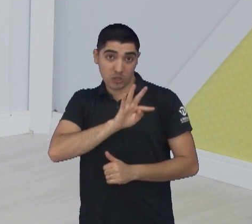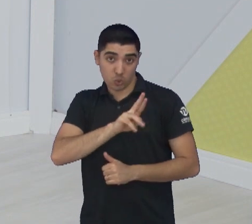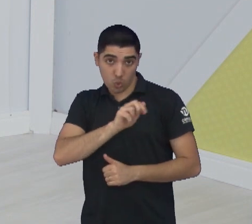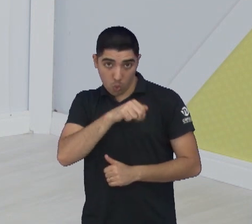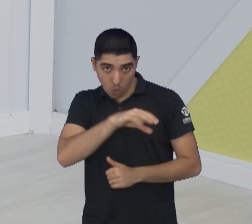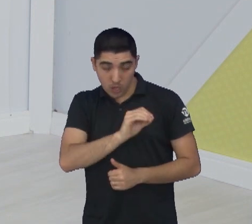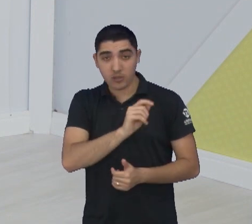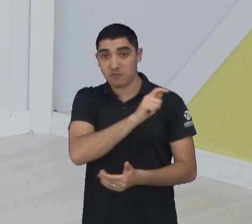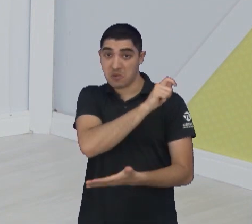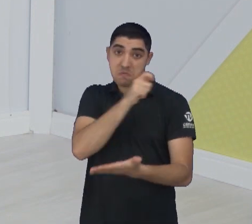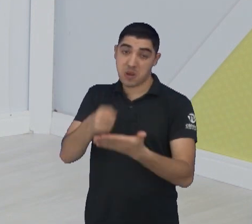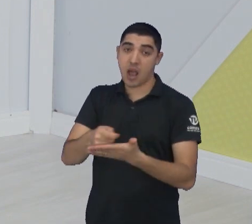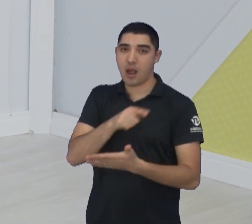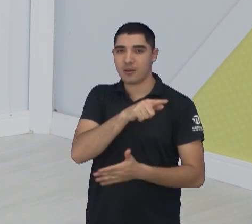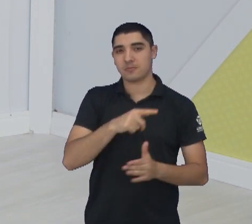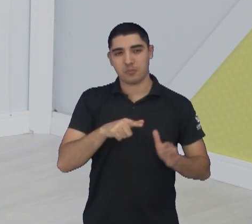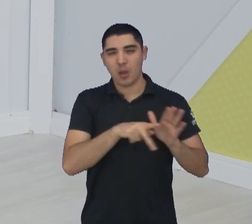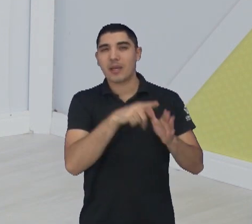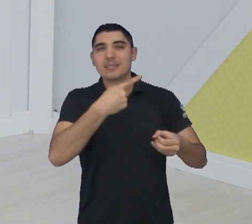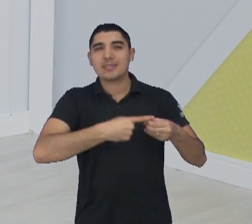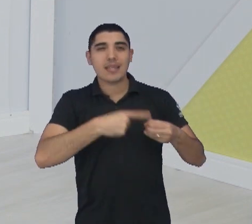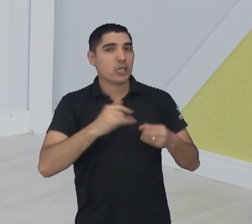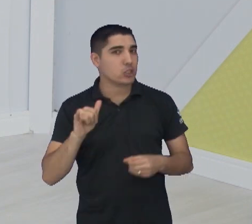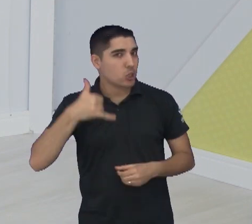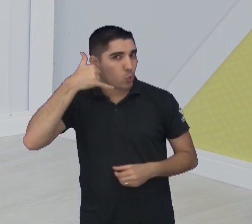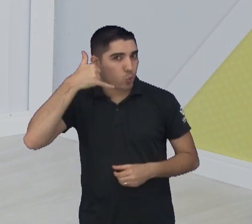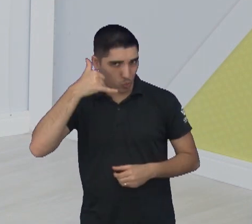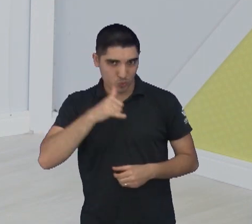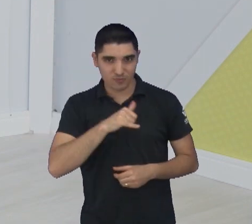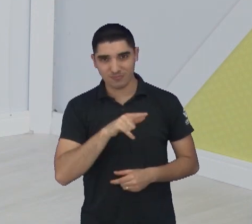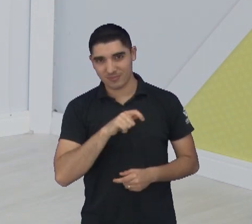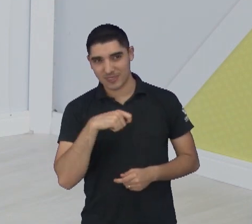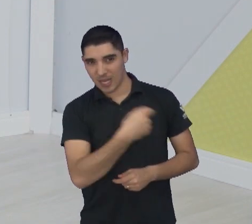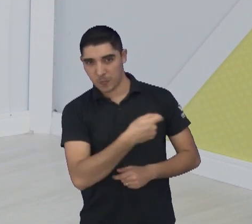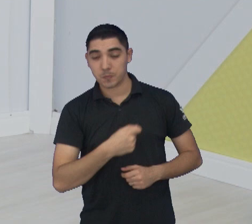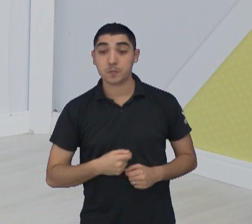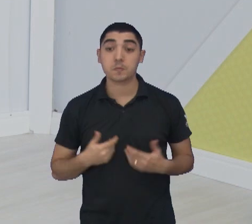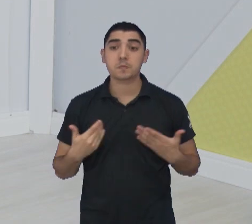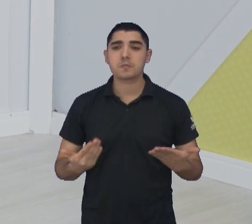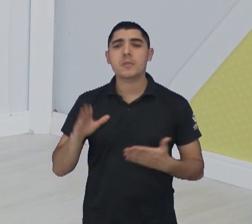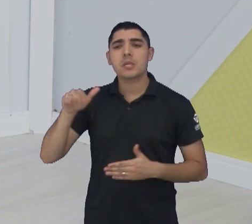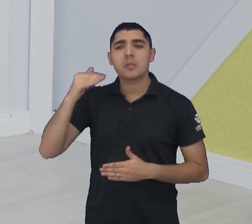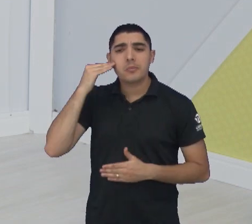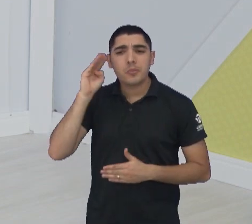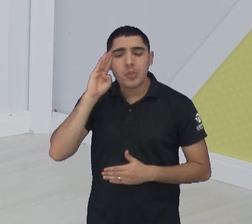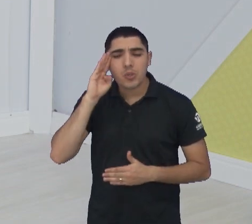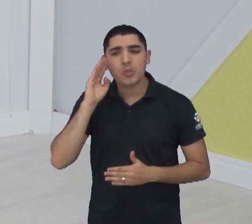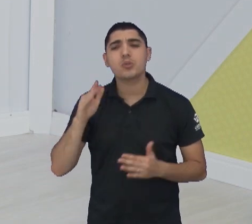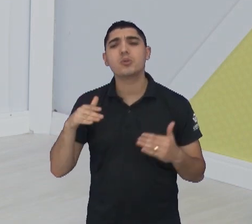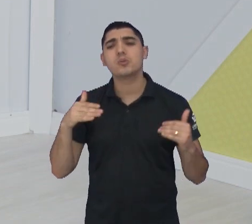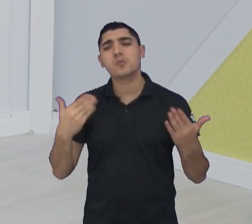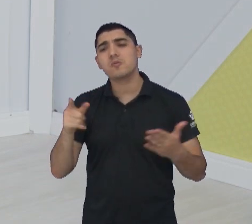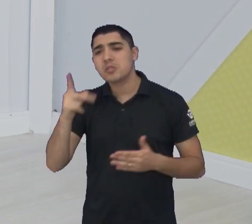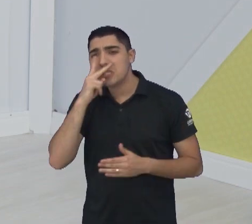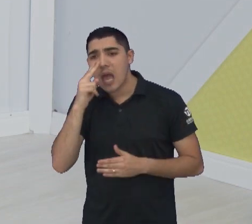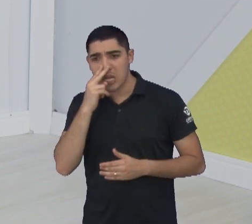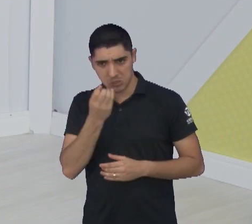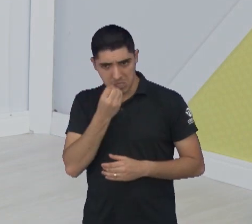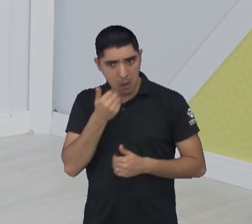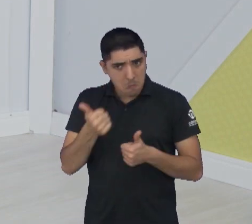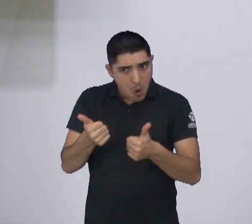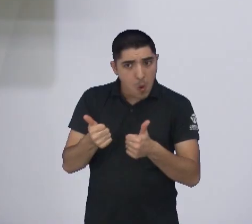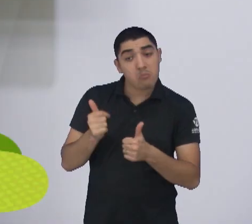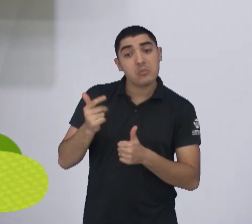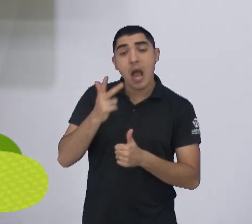de 2024. Brunão, tem alguém aqui que para você, talvez você poderia deixar e dispensar, ou para você tá tudo